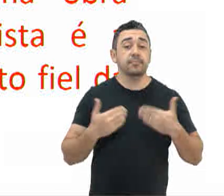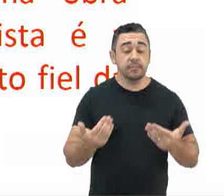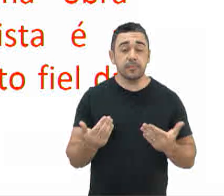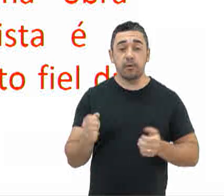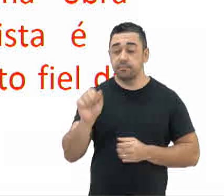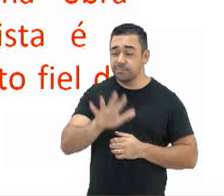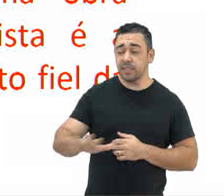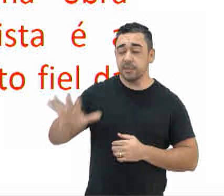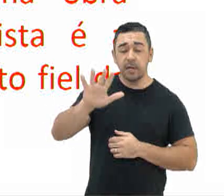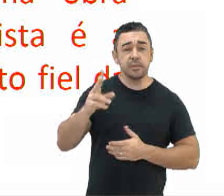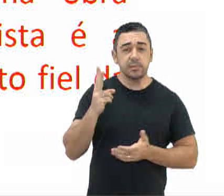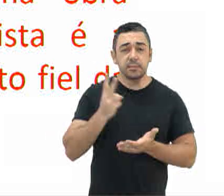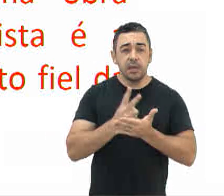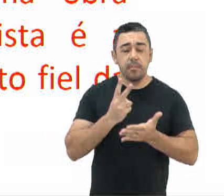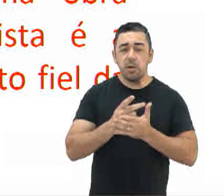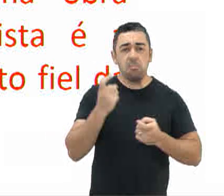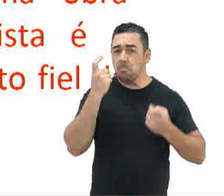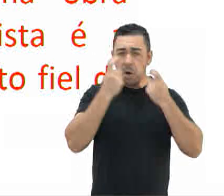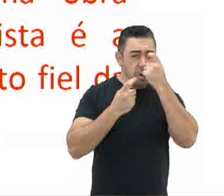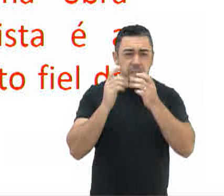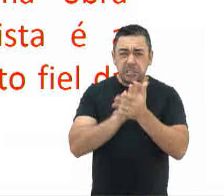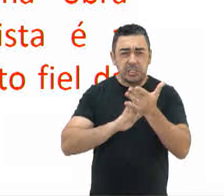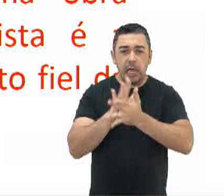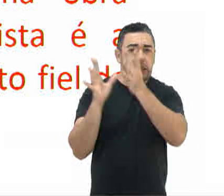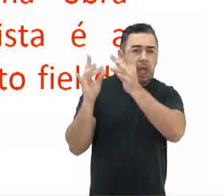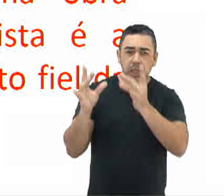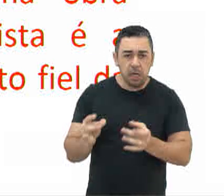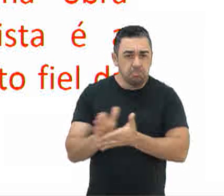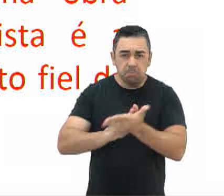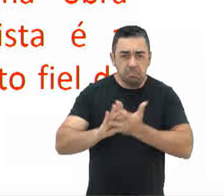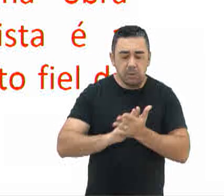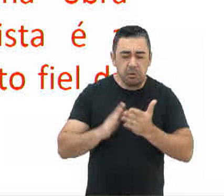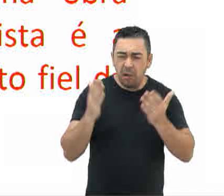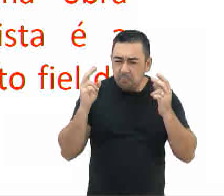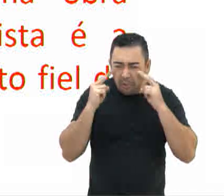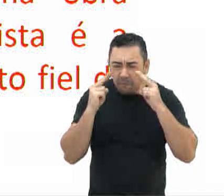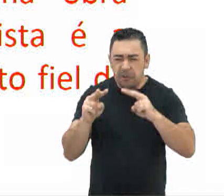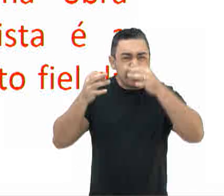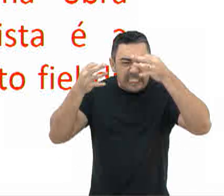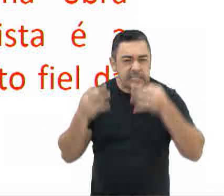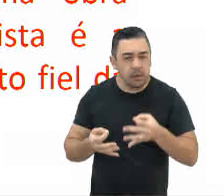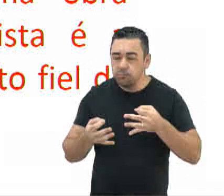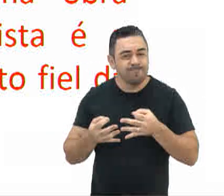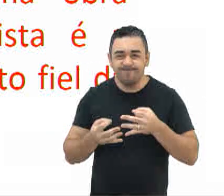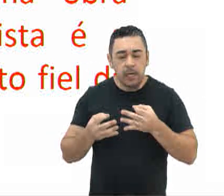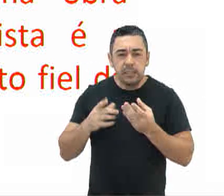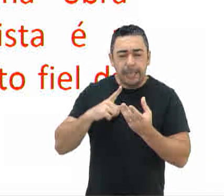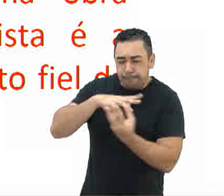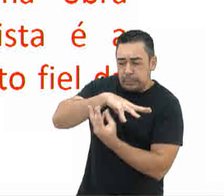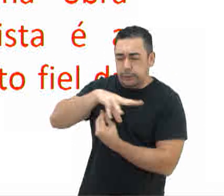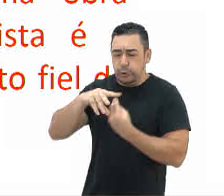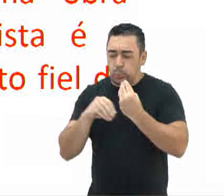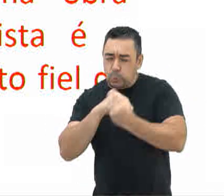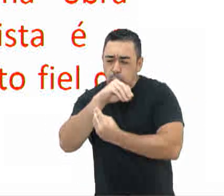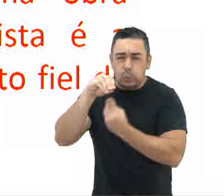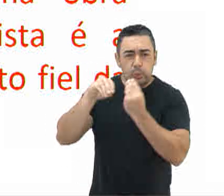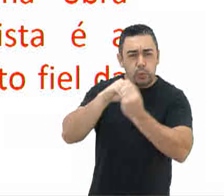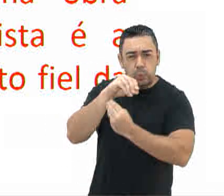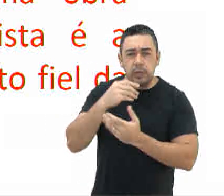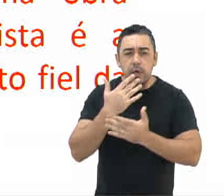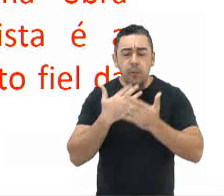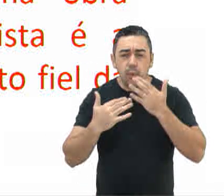é descrita sem a preocupação de detalhes, não há nitidez e os elementos se misturam e diluem nas cores